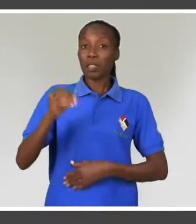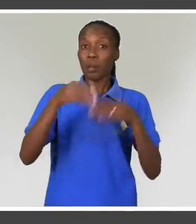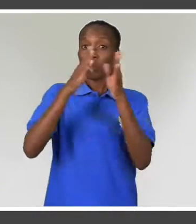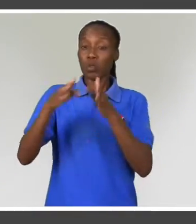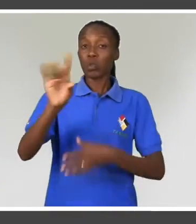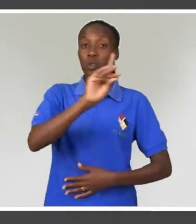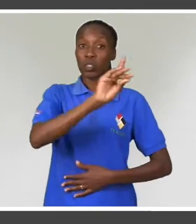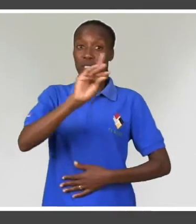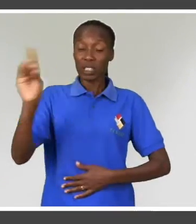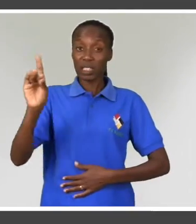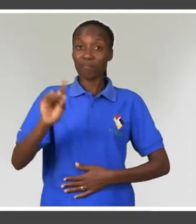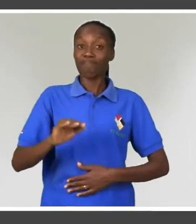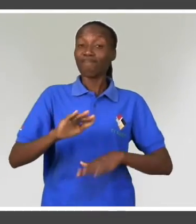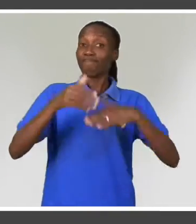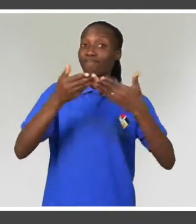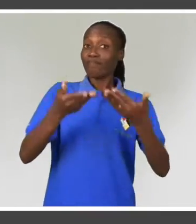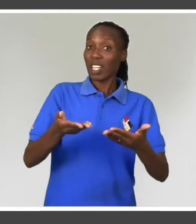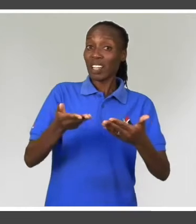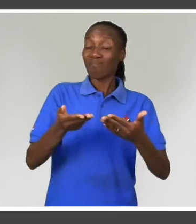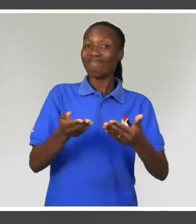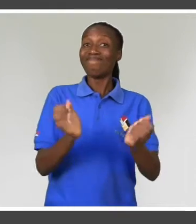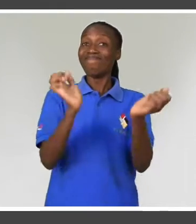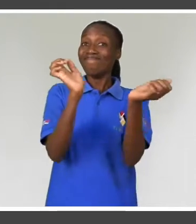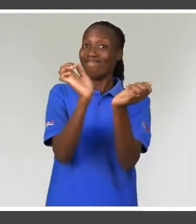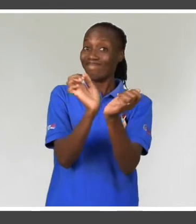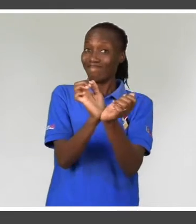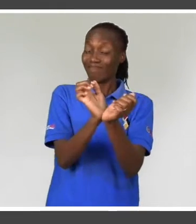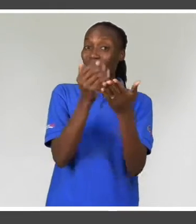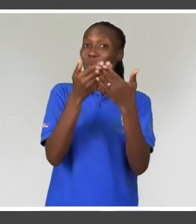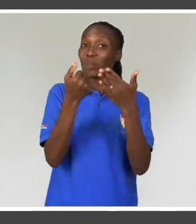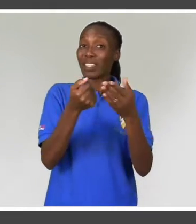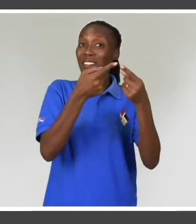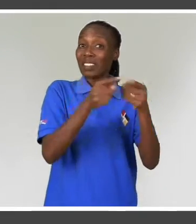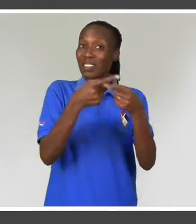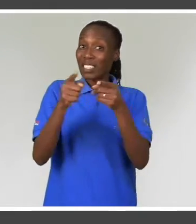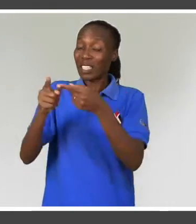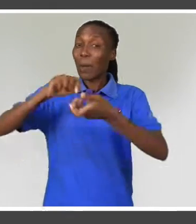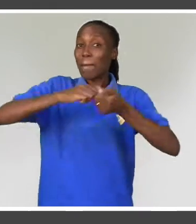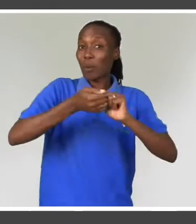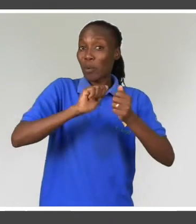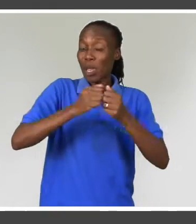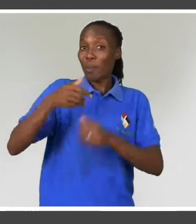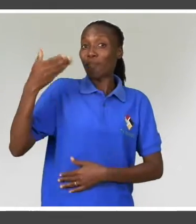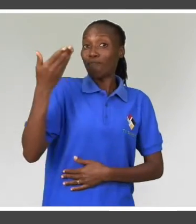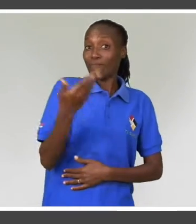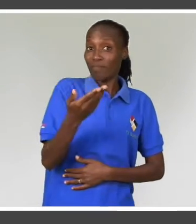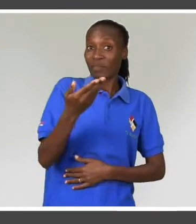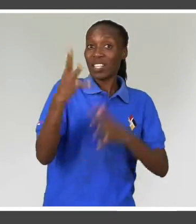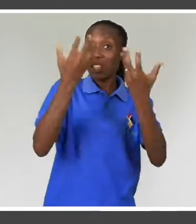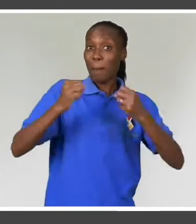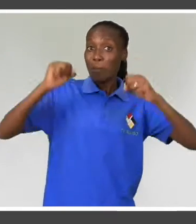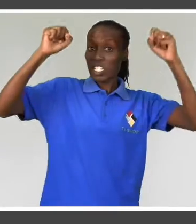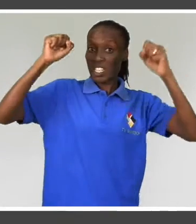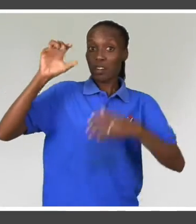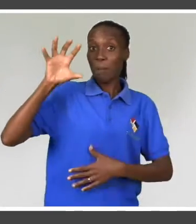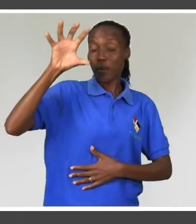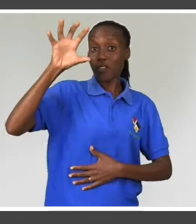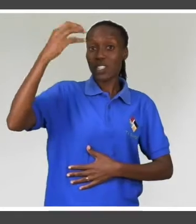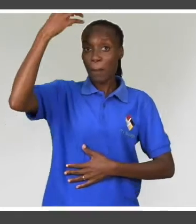Mais de 100 pessoas com deficiência estão, por várias razões, encarcerados na cadeia central